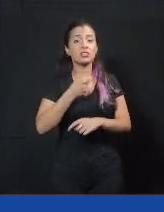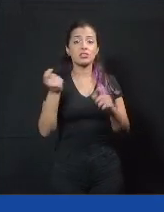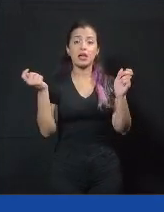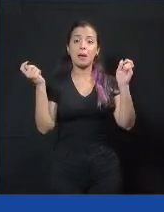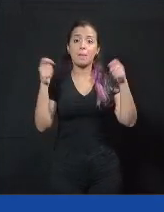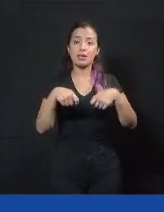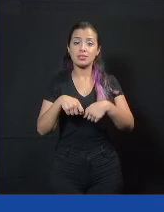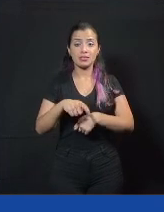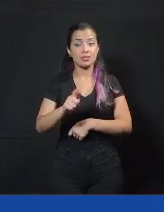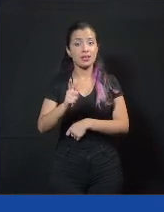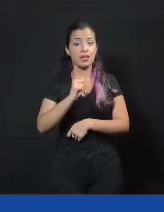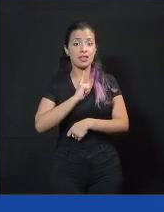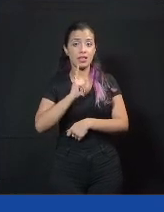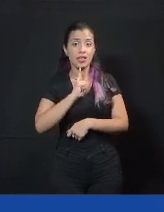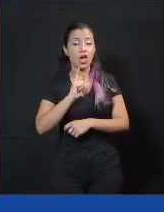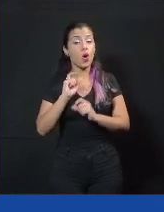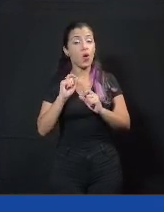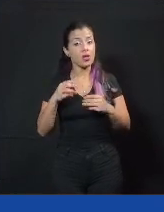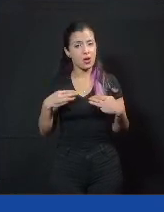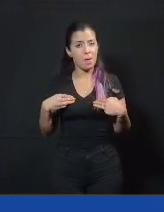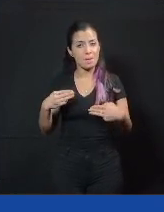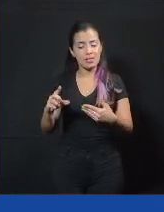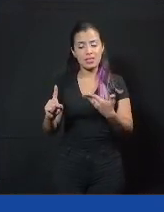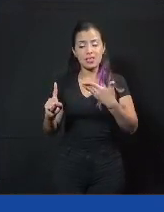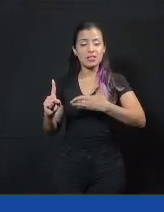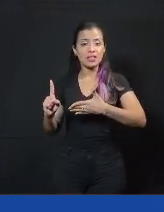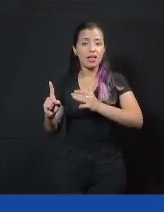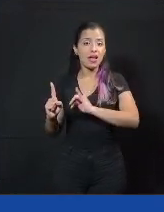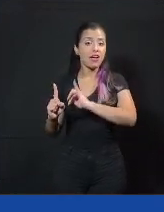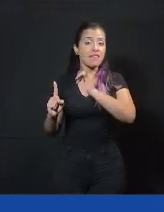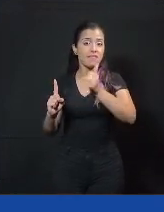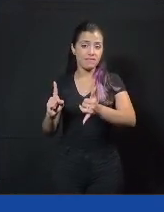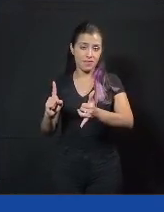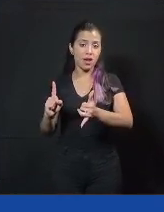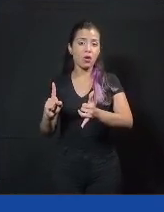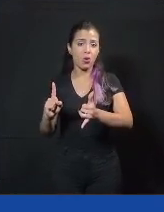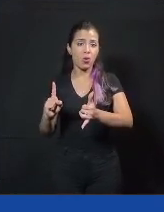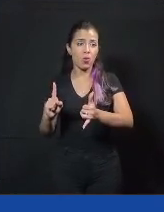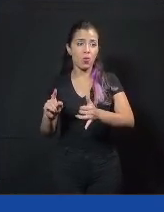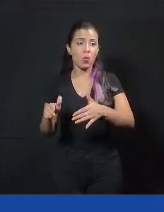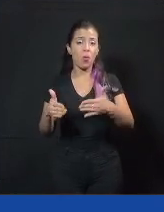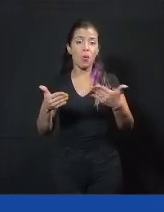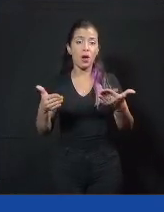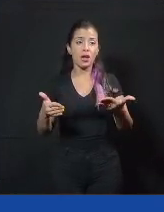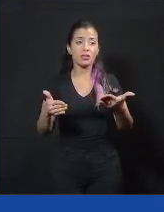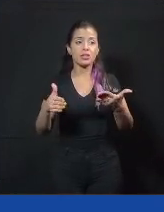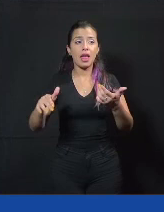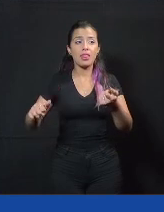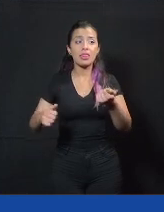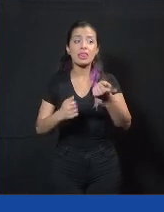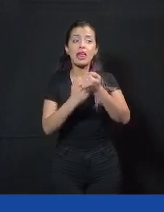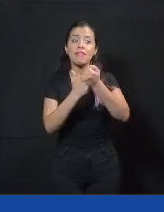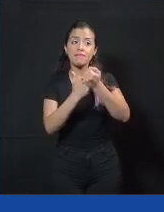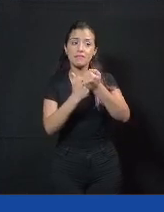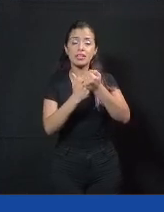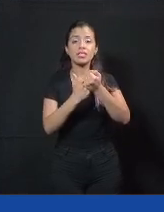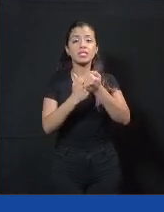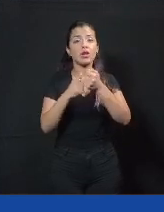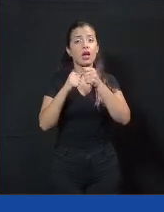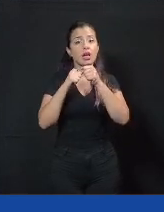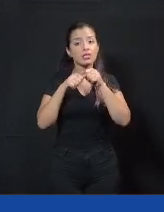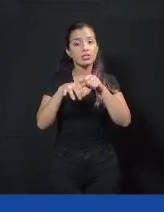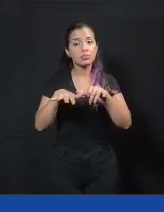Roberto Barroso, né, preconizou, né, quando defendeu a distribuição